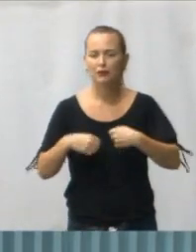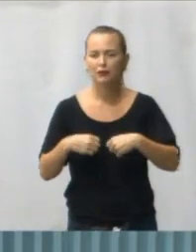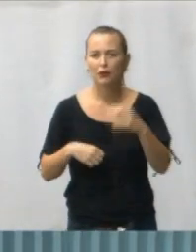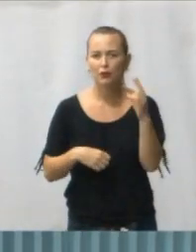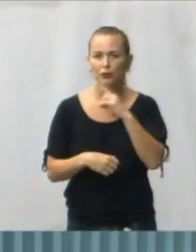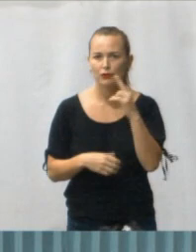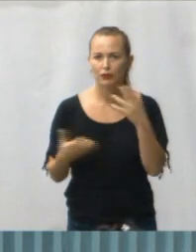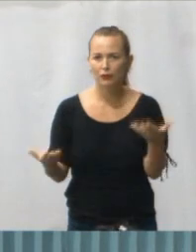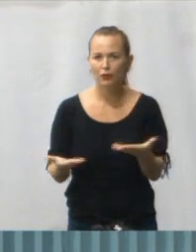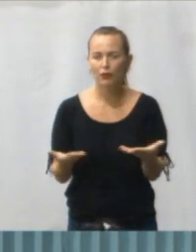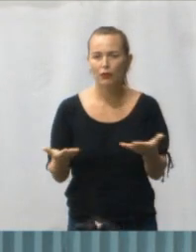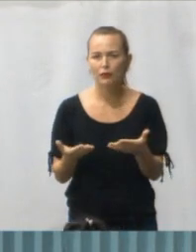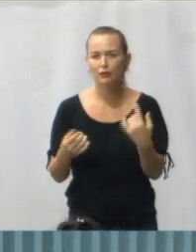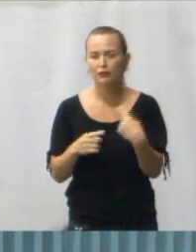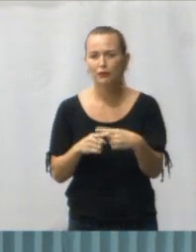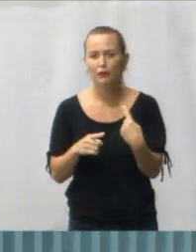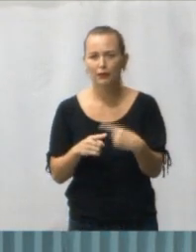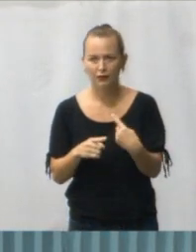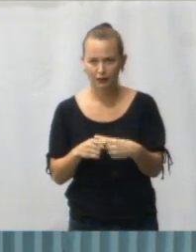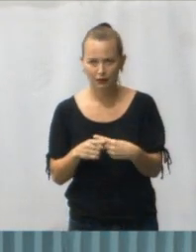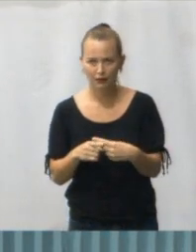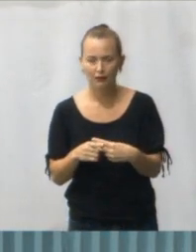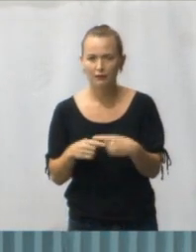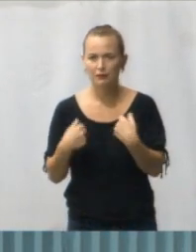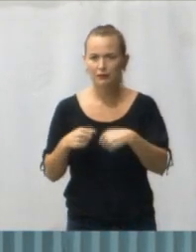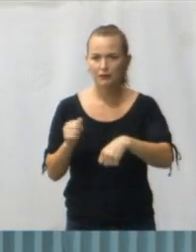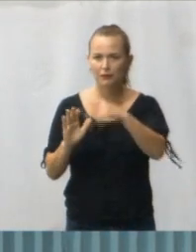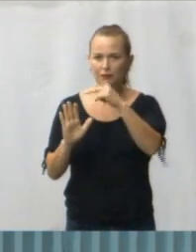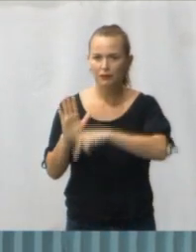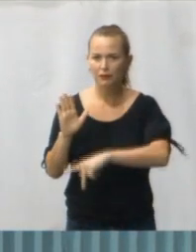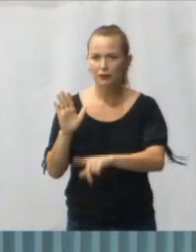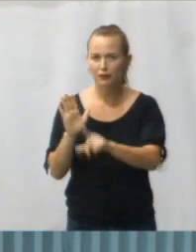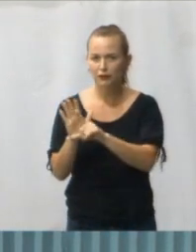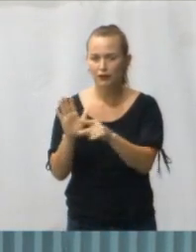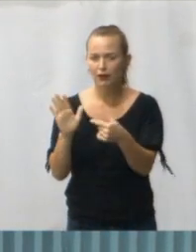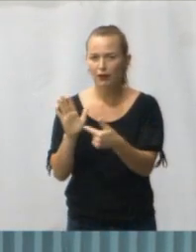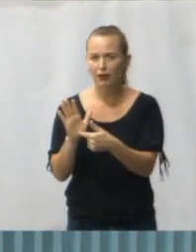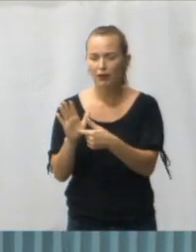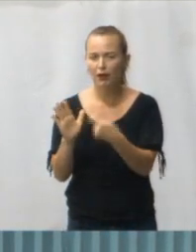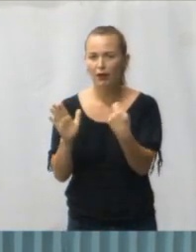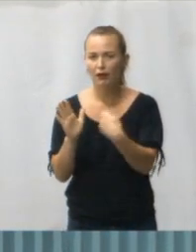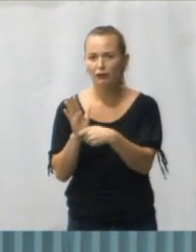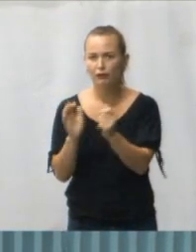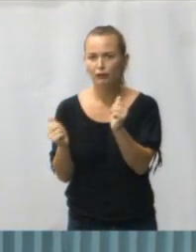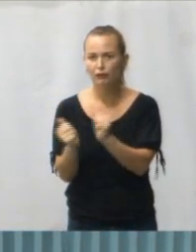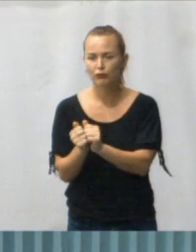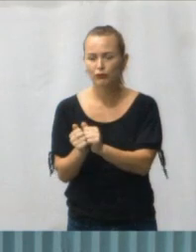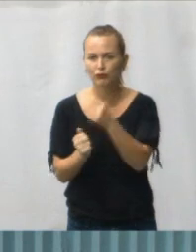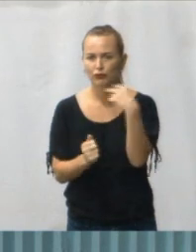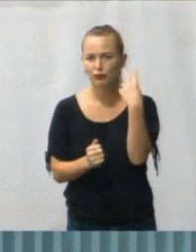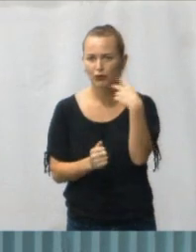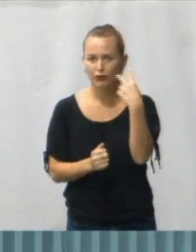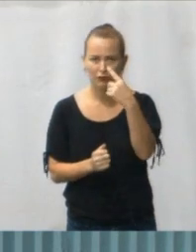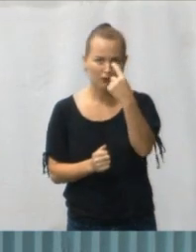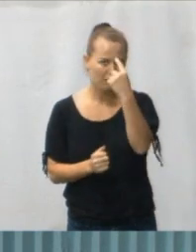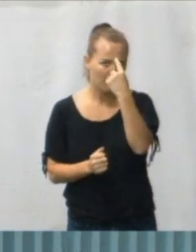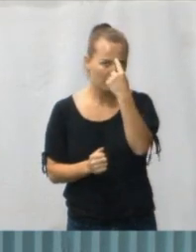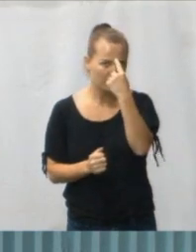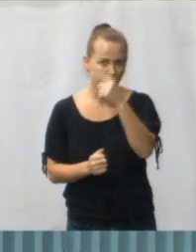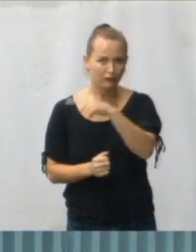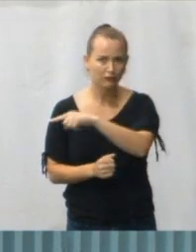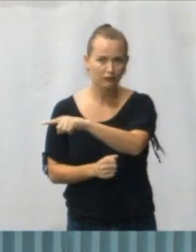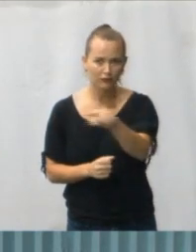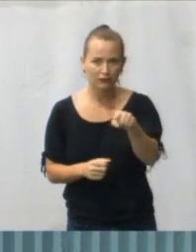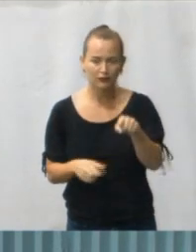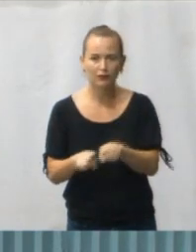presidente, nessa assinatura com Maurício Leite, junto muitos desses vereadores aqui presentes, que moram na região